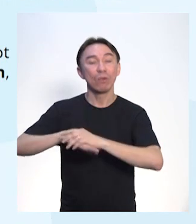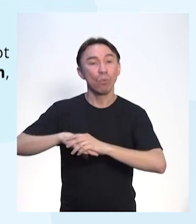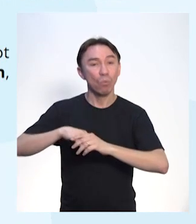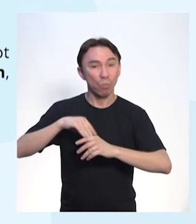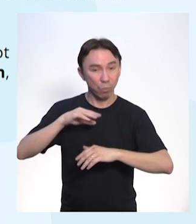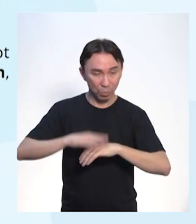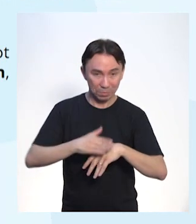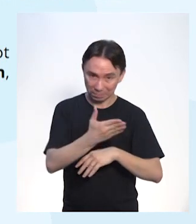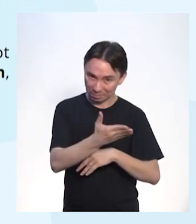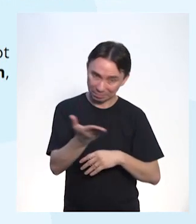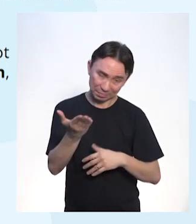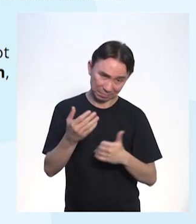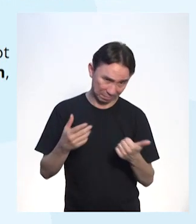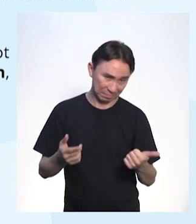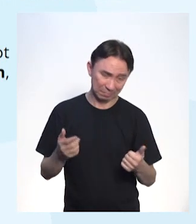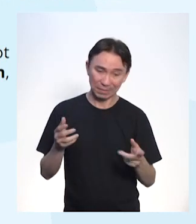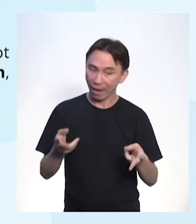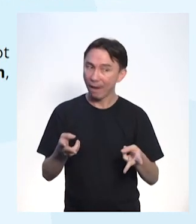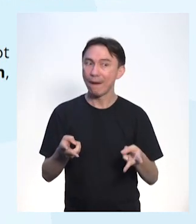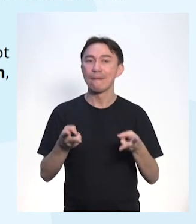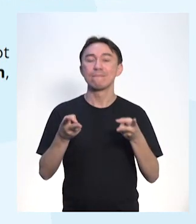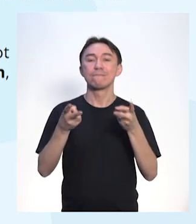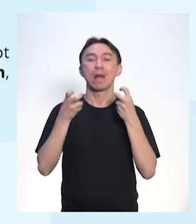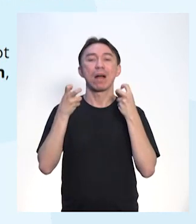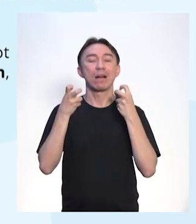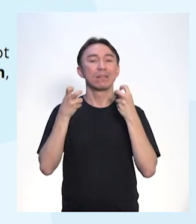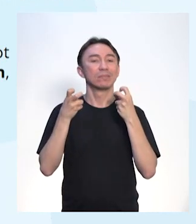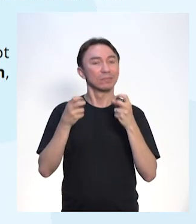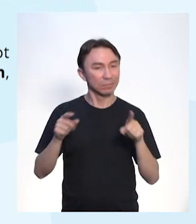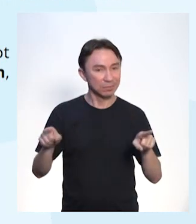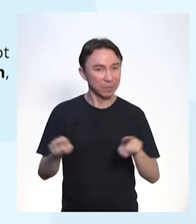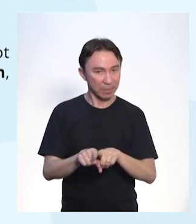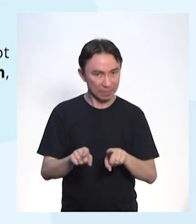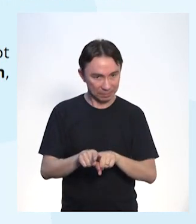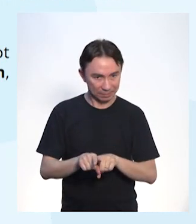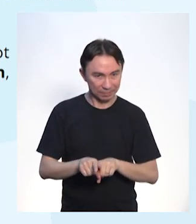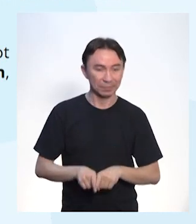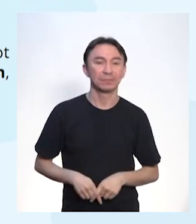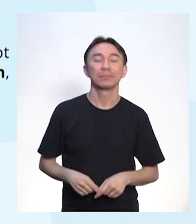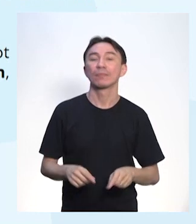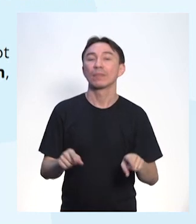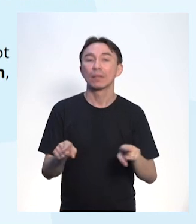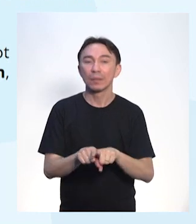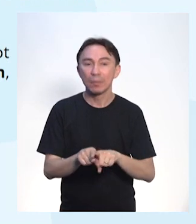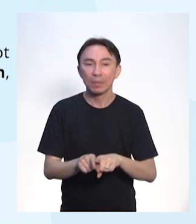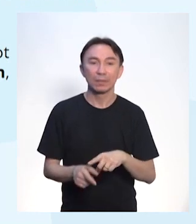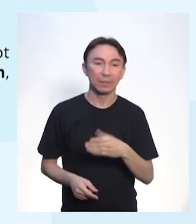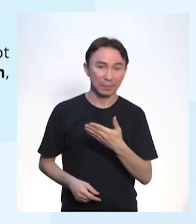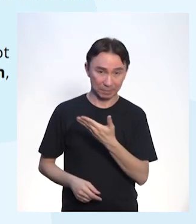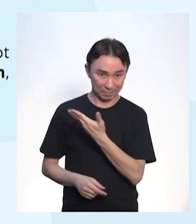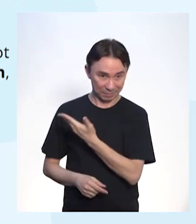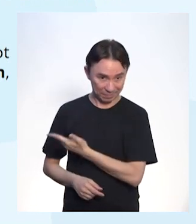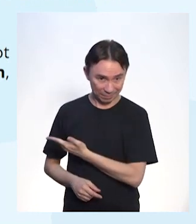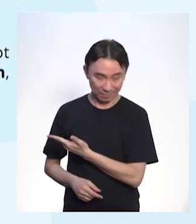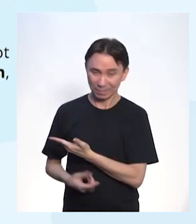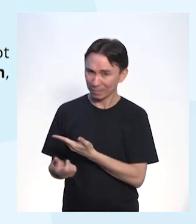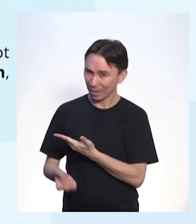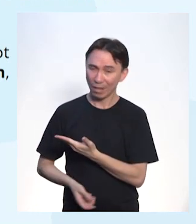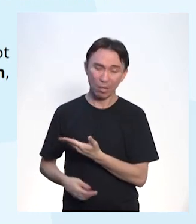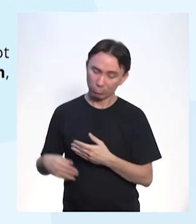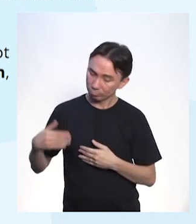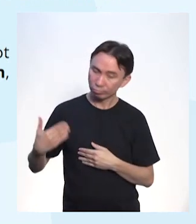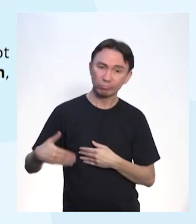consegue pegar aí também um vocabulário. Voltando aqui, a gente tem constants, que também é um cognato, que é